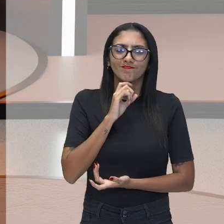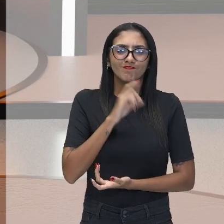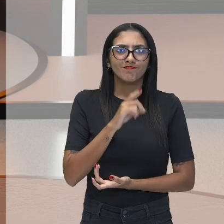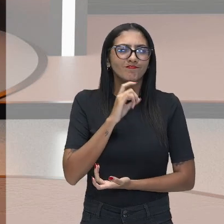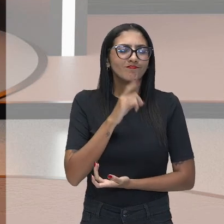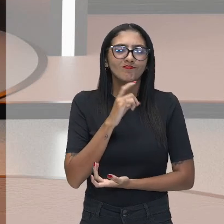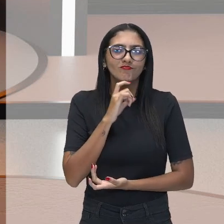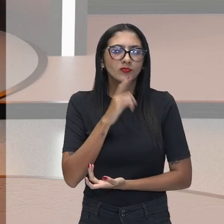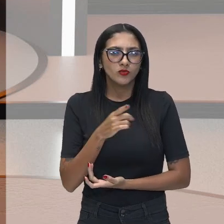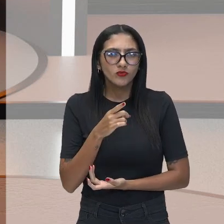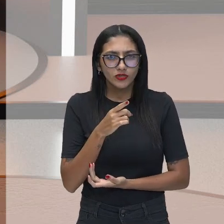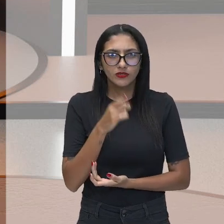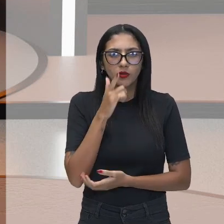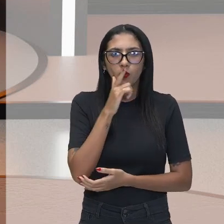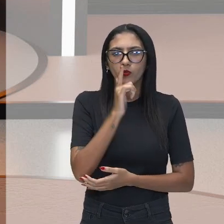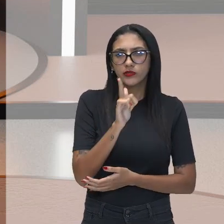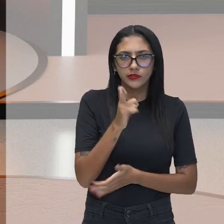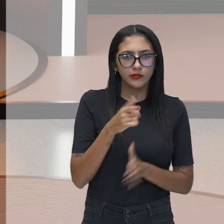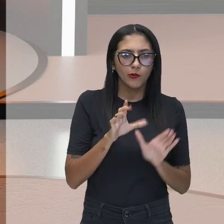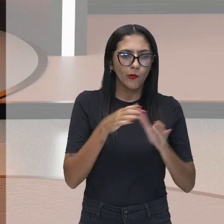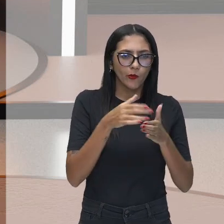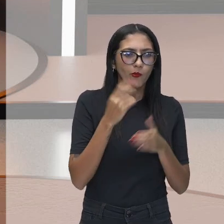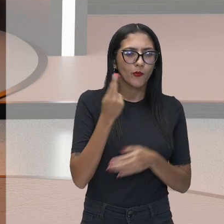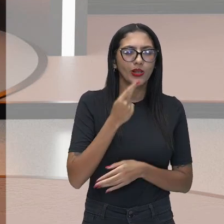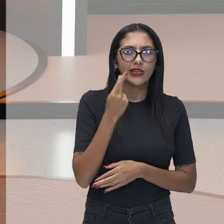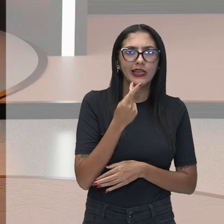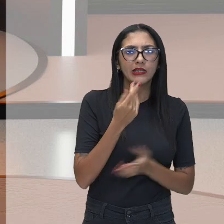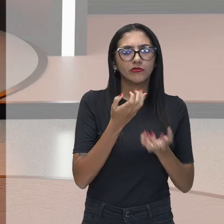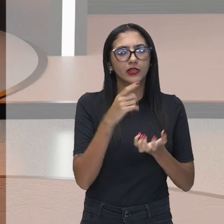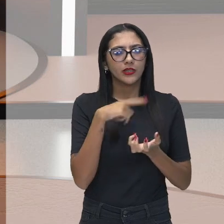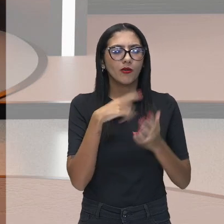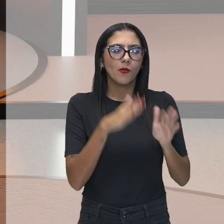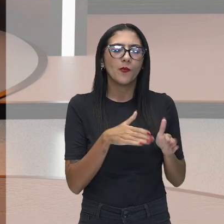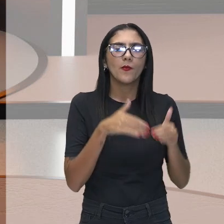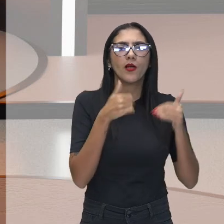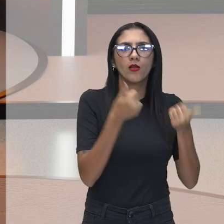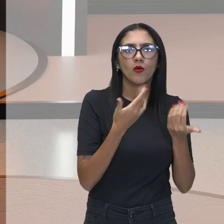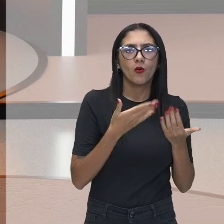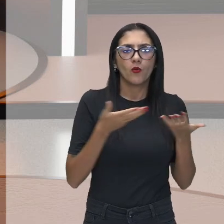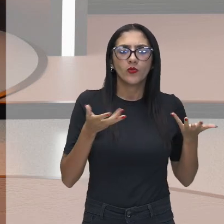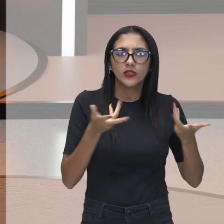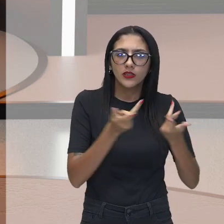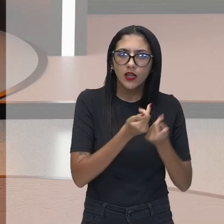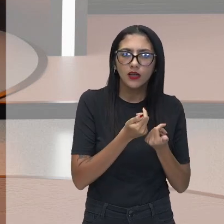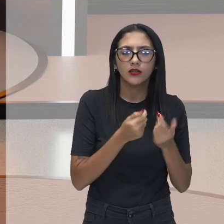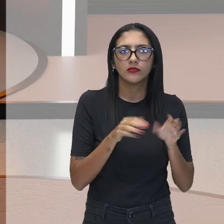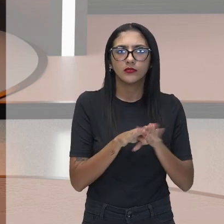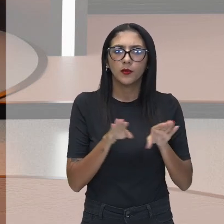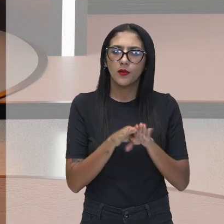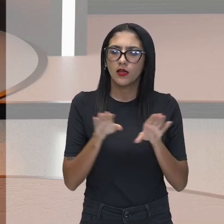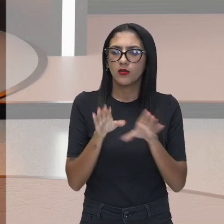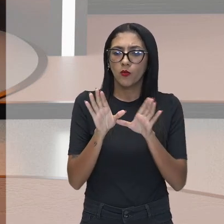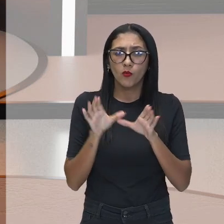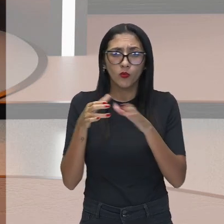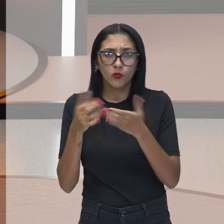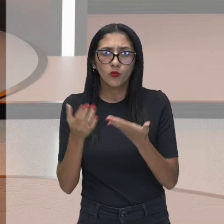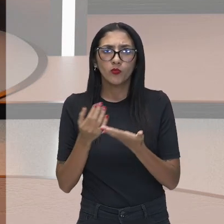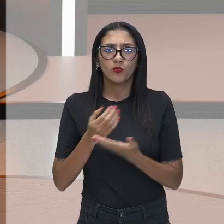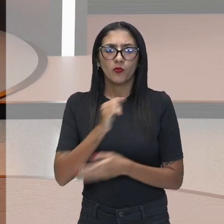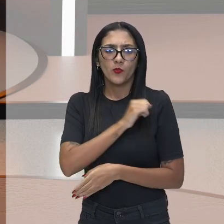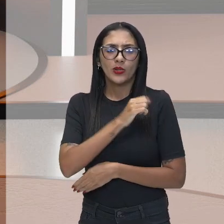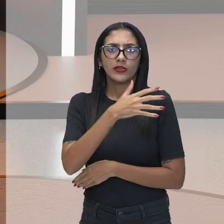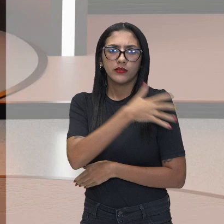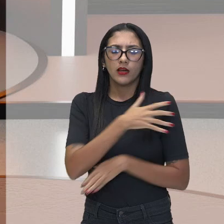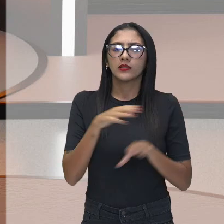aspirações dos grupos políticos que queriam maior representatividade, dos militares que também queriam ter essa